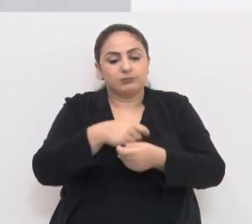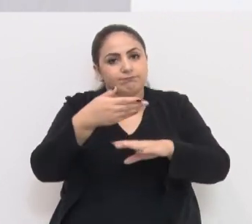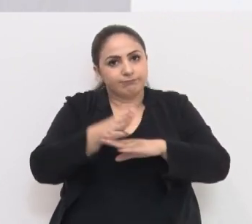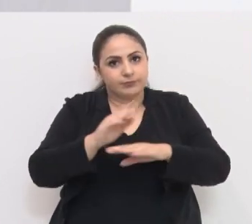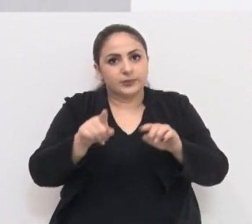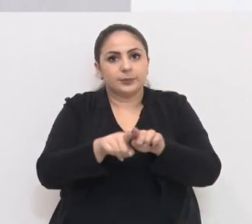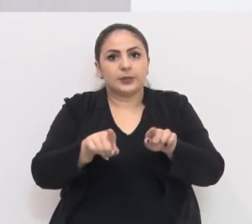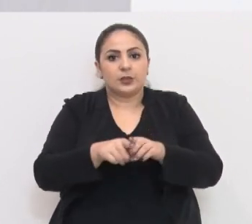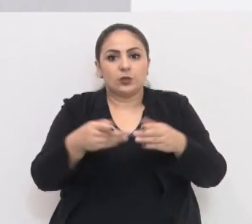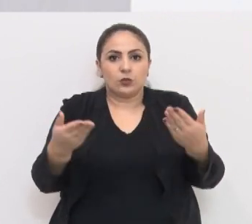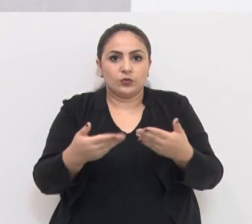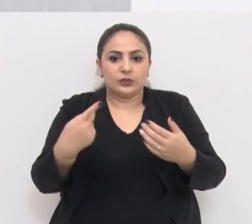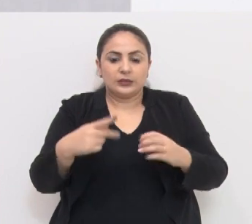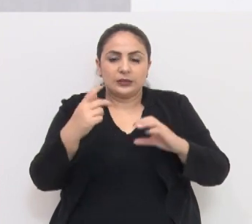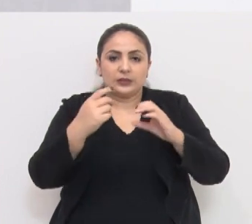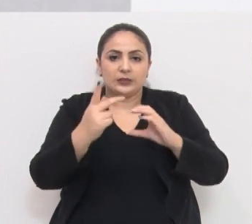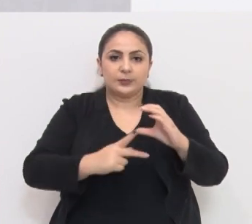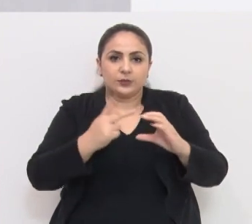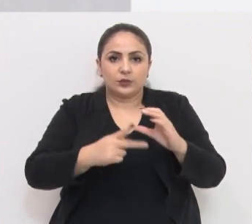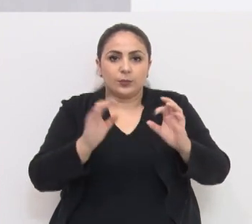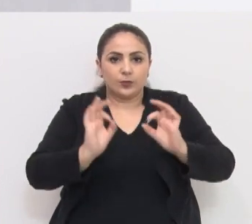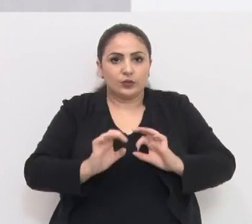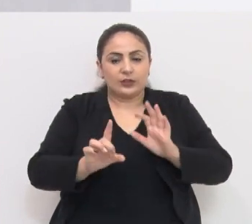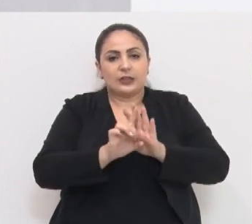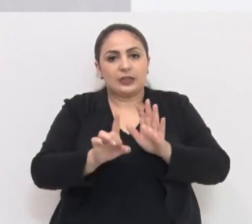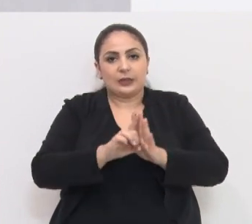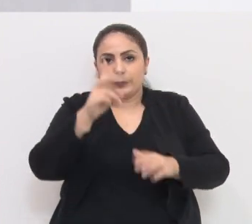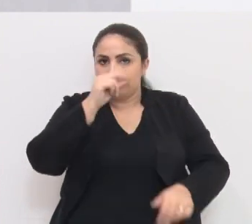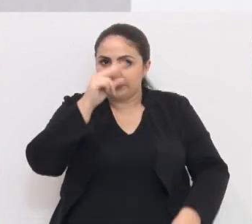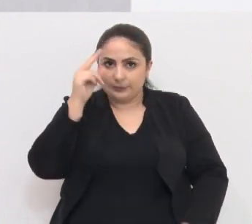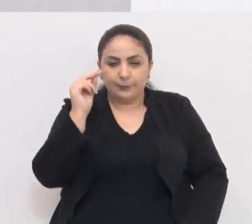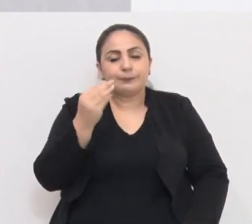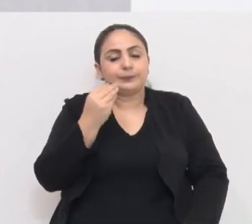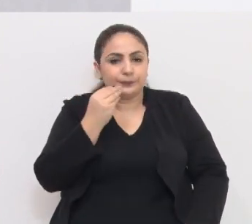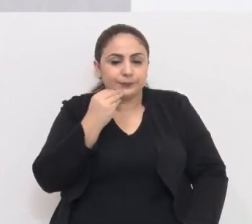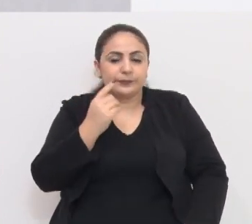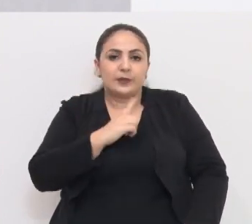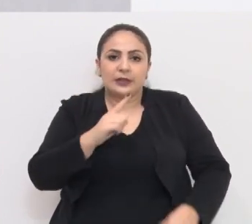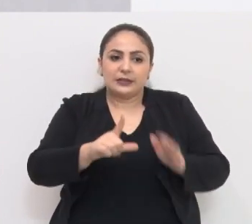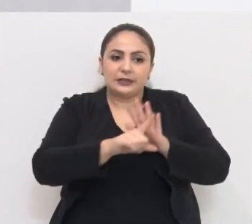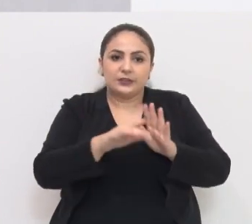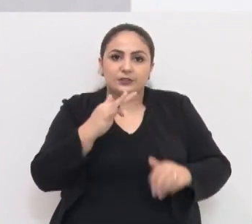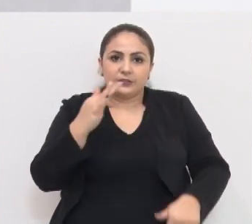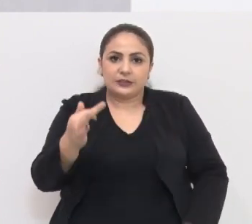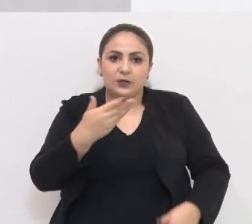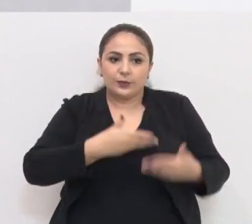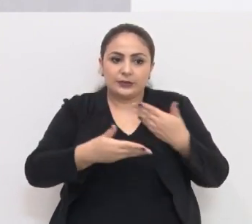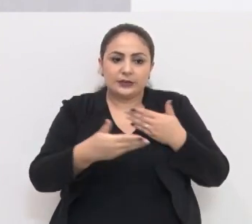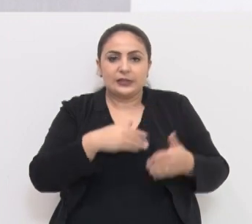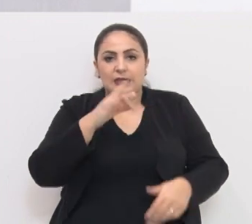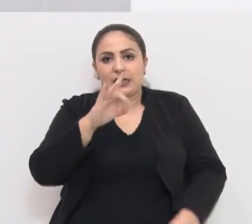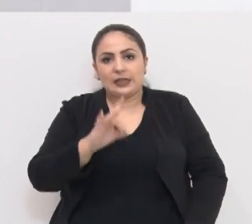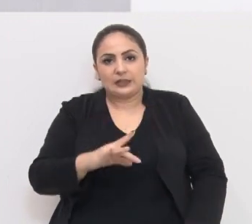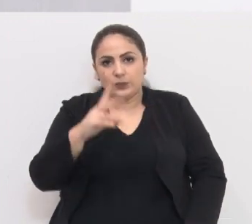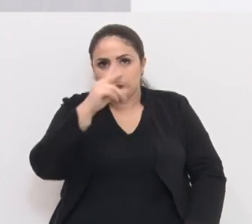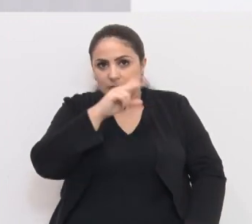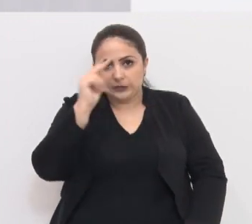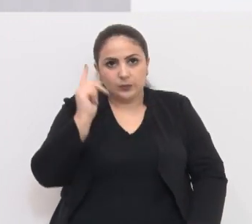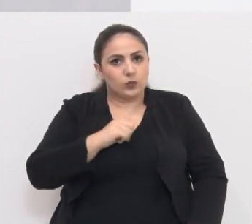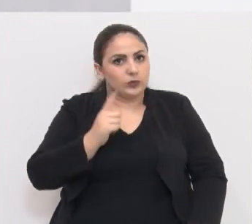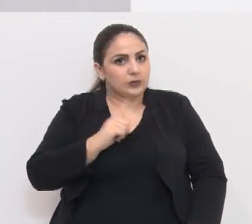adaptamos e aprovamos hoje aqui na Câmara de Vereadores o projeto de lei Rubio Municipal. Claro que tem uma lei federal que ela é abrangente e